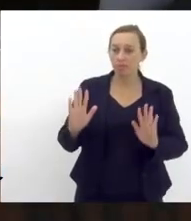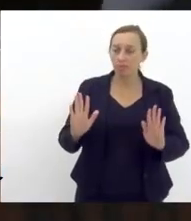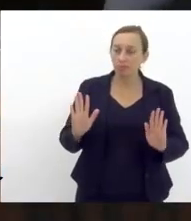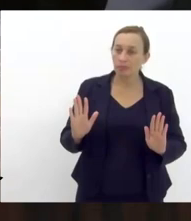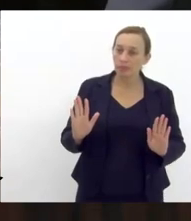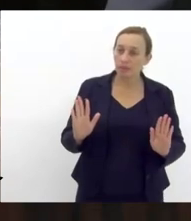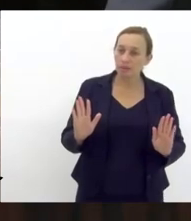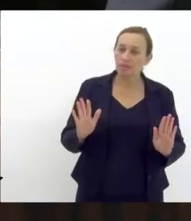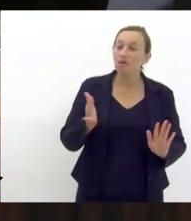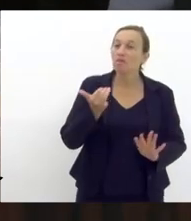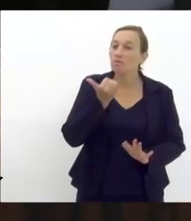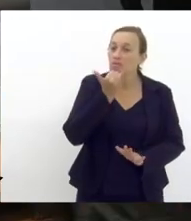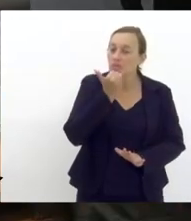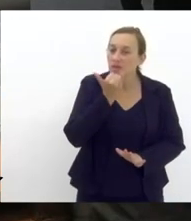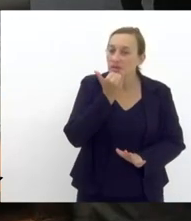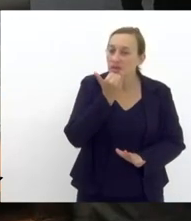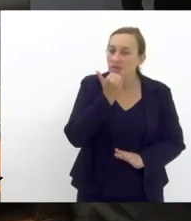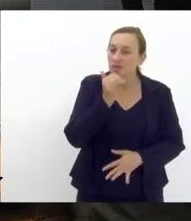perdão